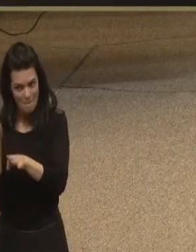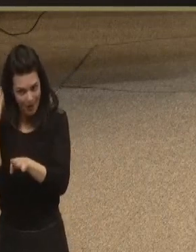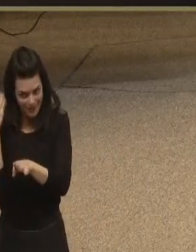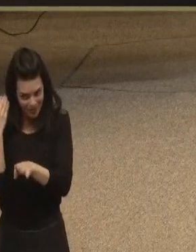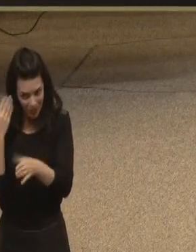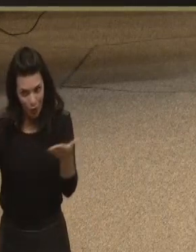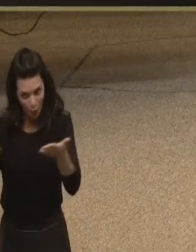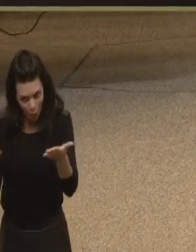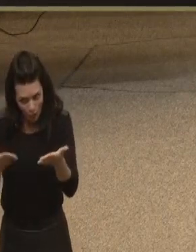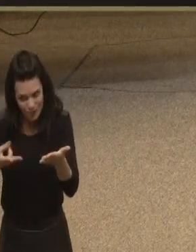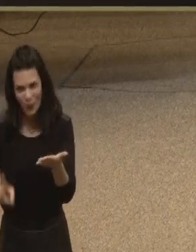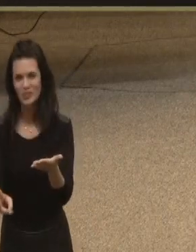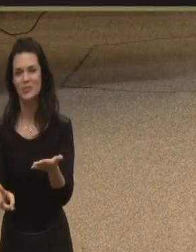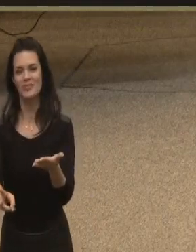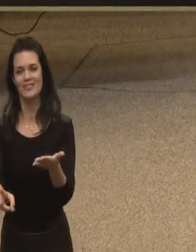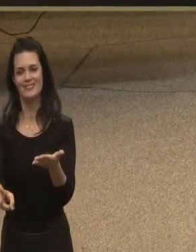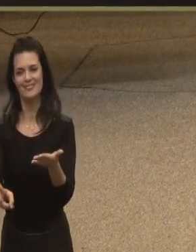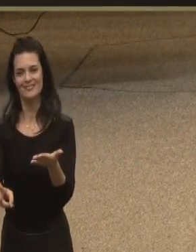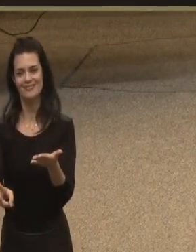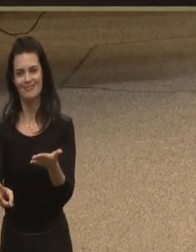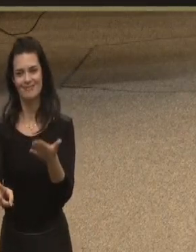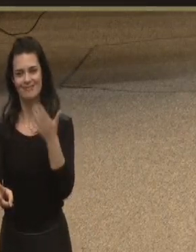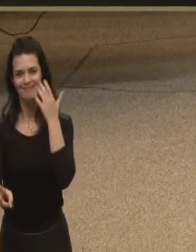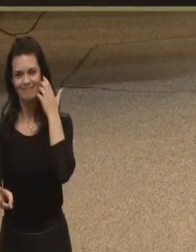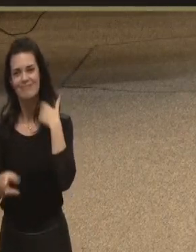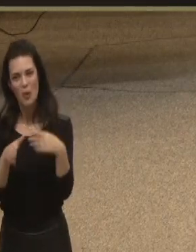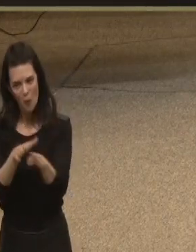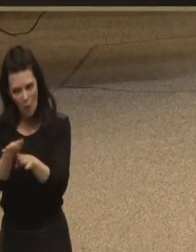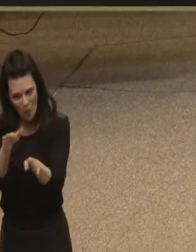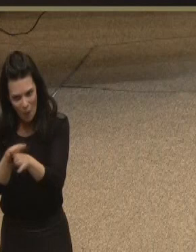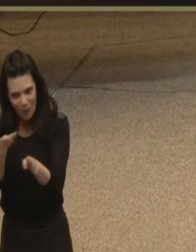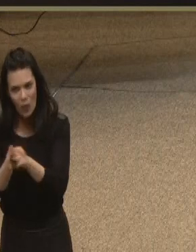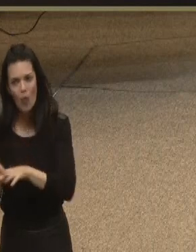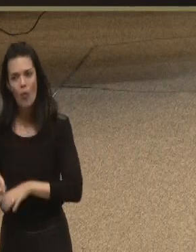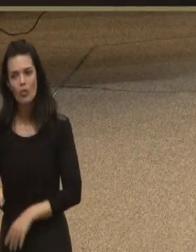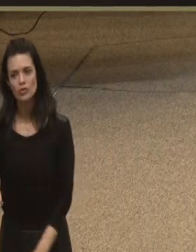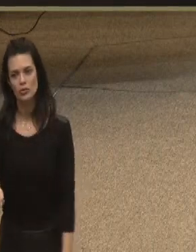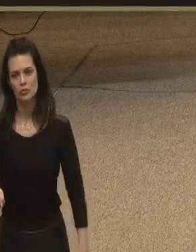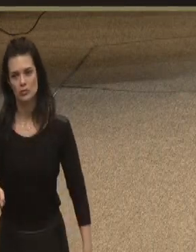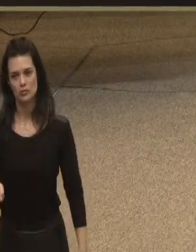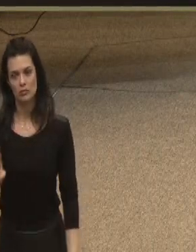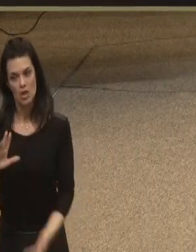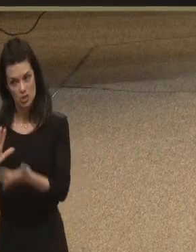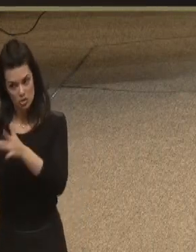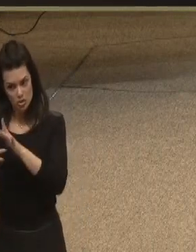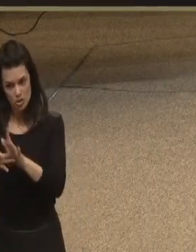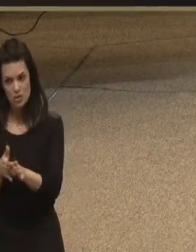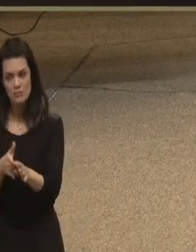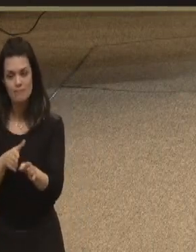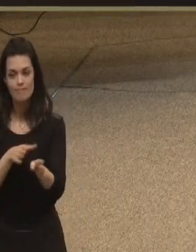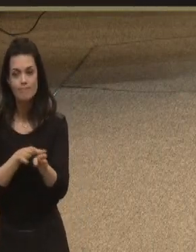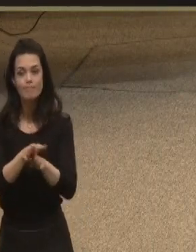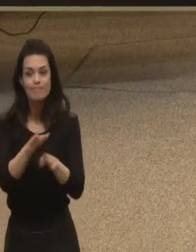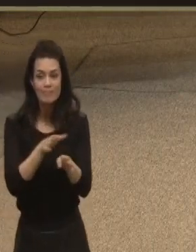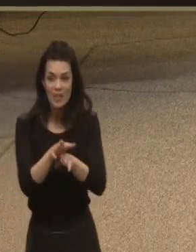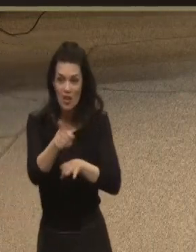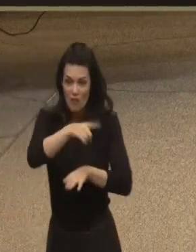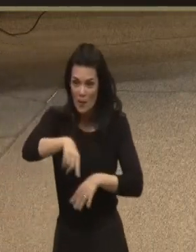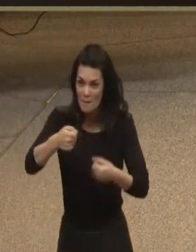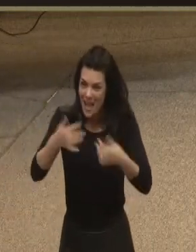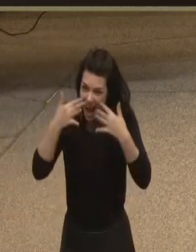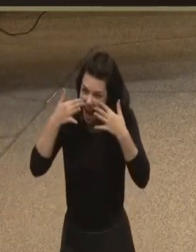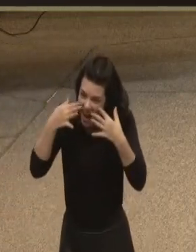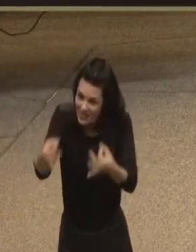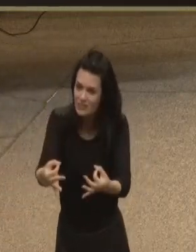para mim e para você hoje. A palavra que o Senhor Jesus disse: vede e